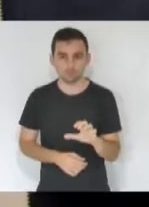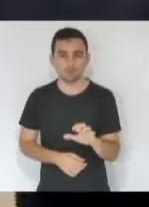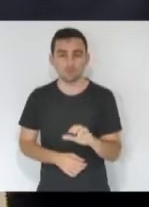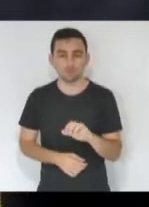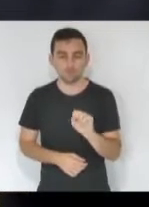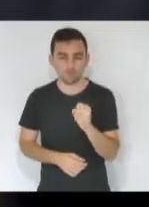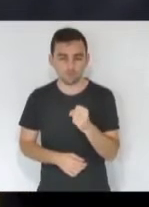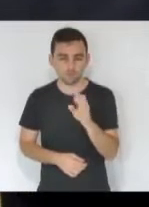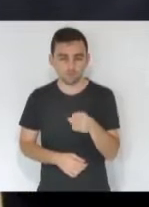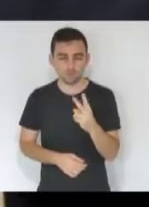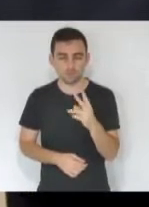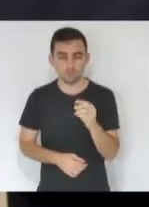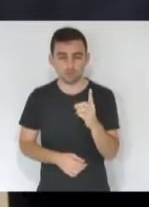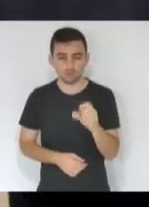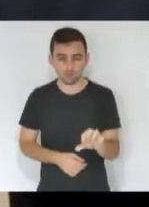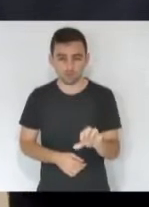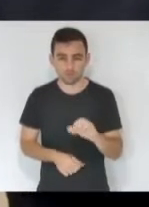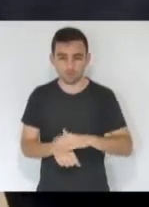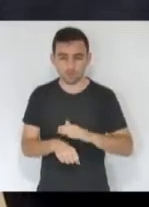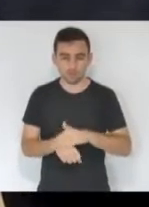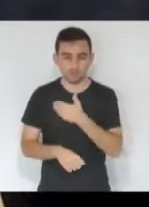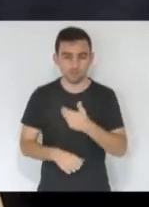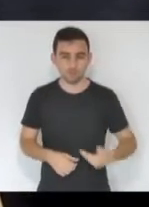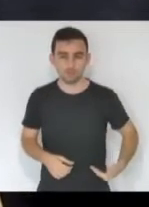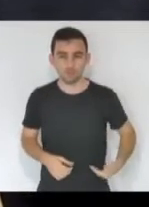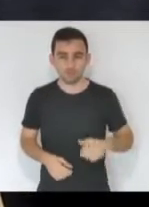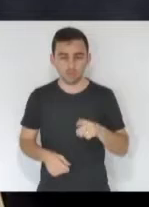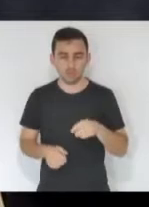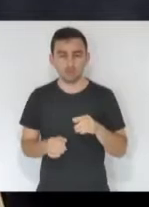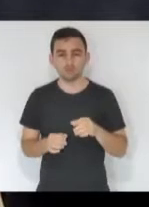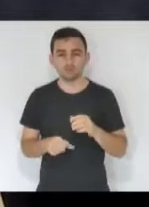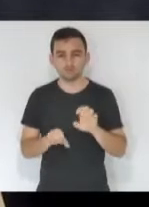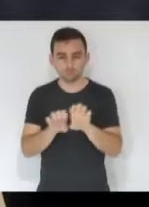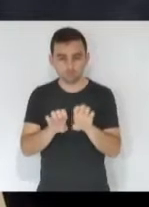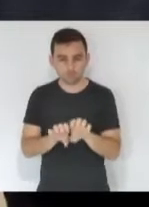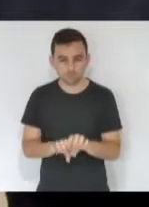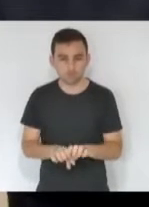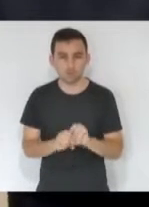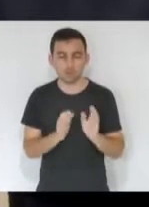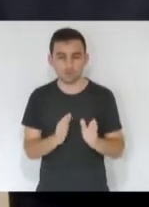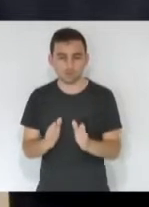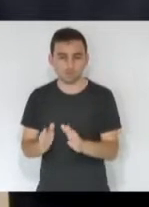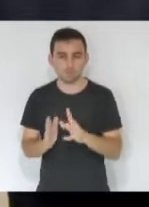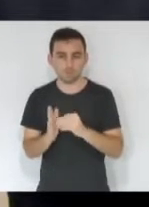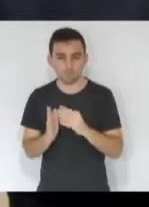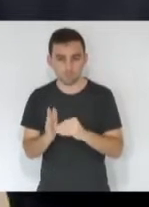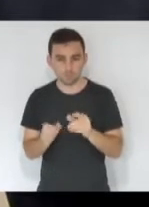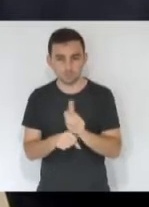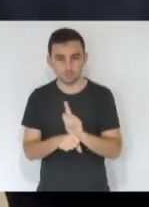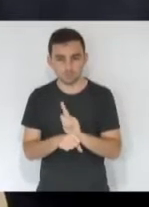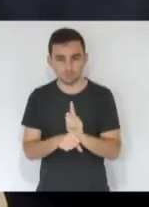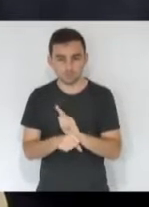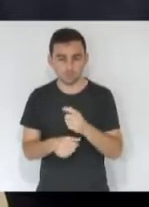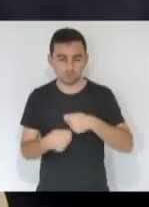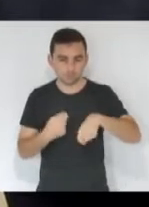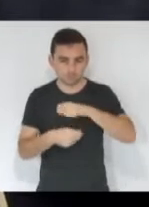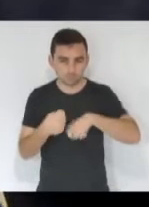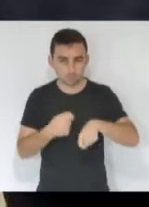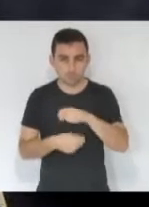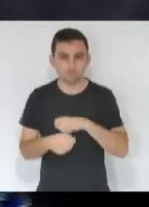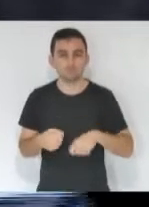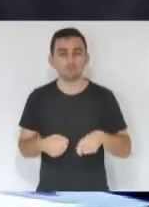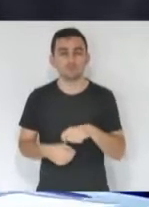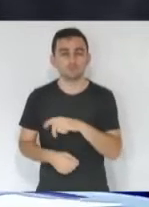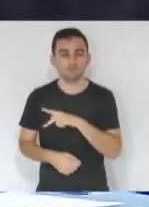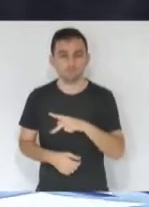2019 origem governamental que dispõe sobre a estrutura organizacional básica o modelo de gestão da administração pública estadual estabelece outras